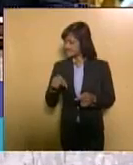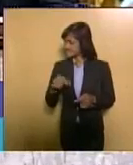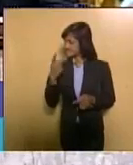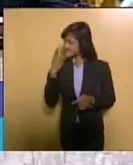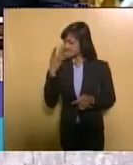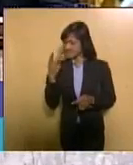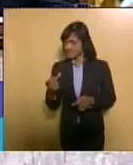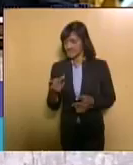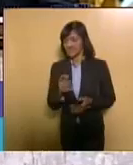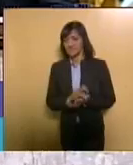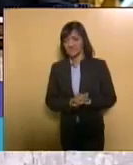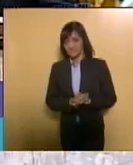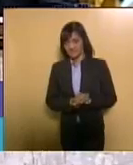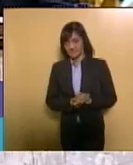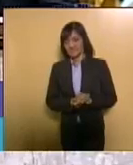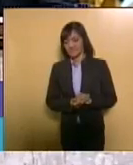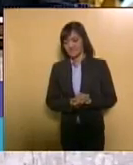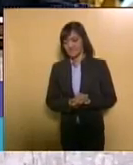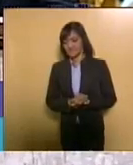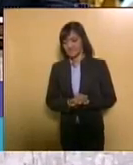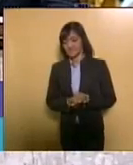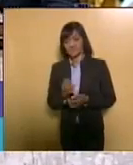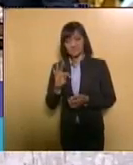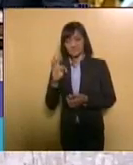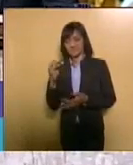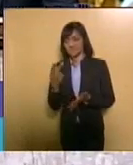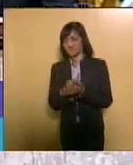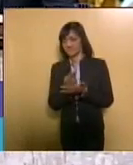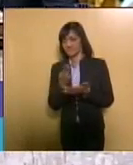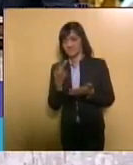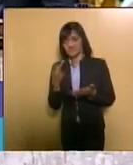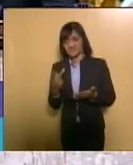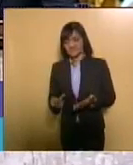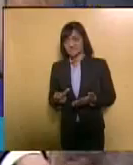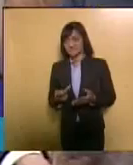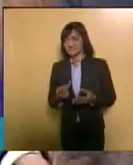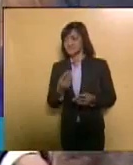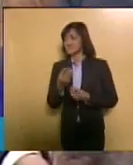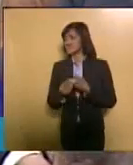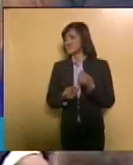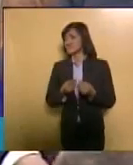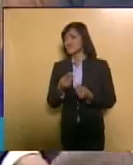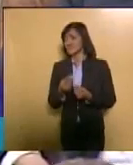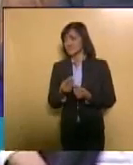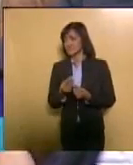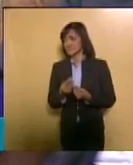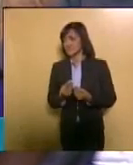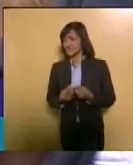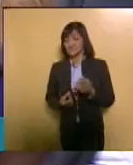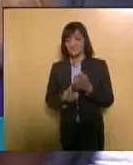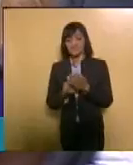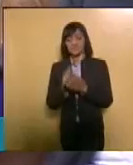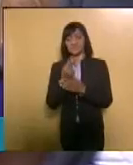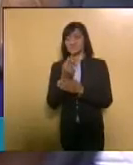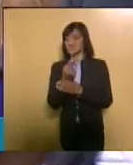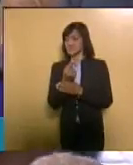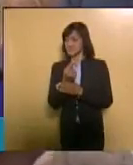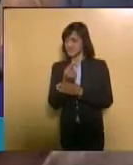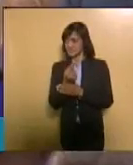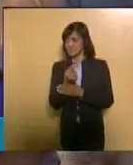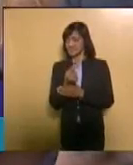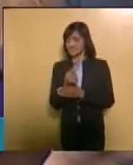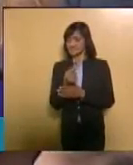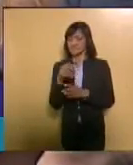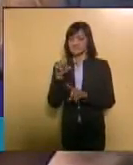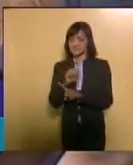mais eh dos dados alarmantes né o quanto esse investimento do capitalismo né Em